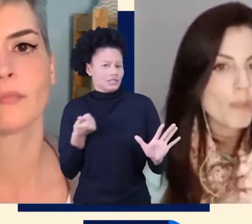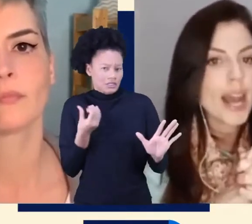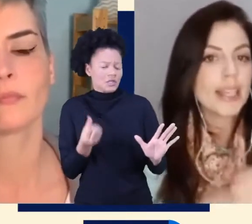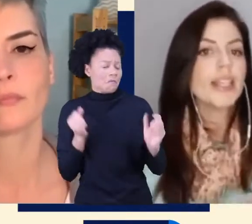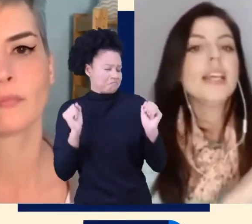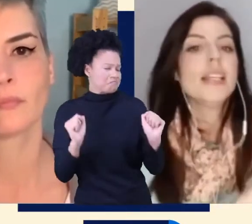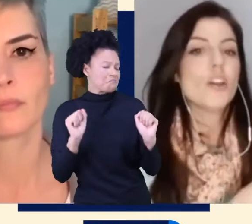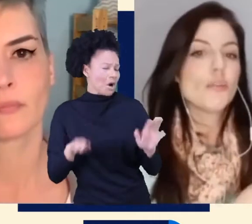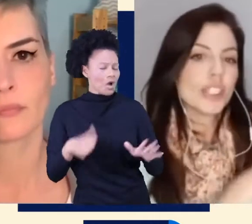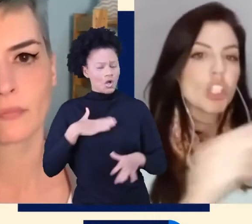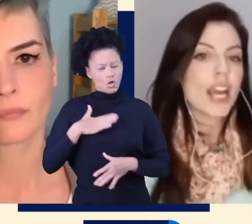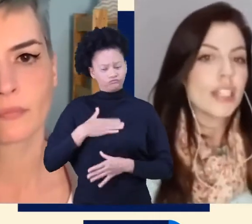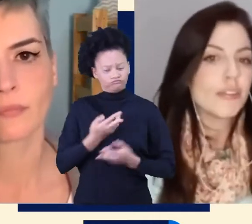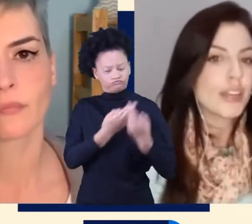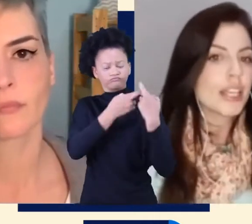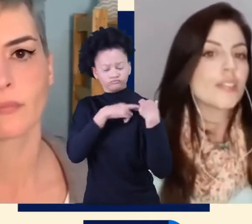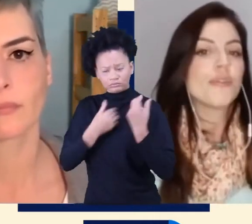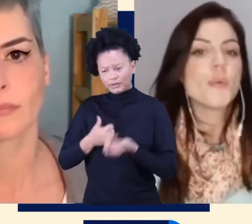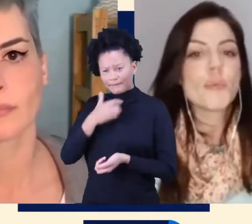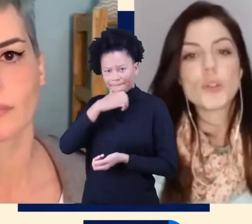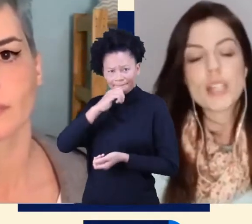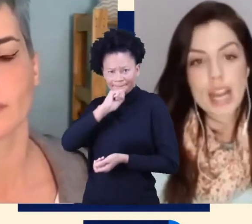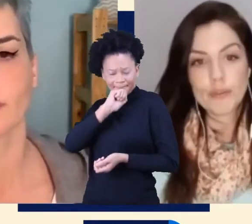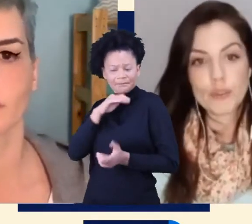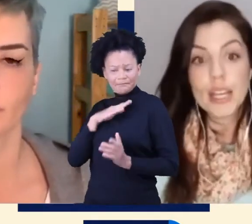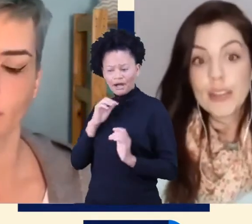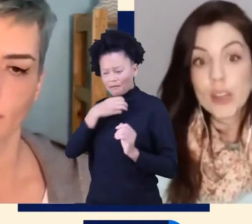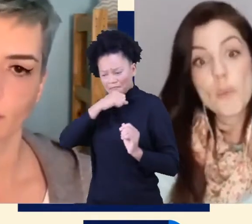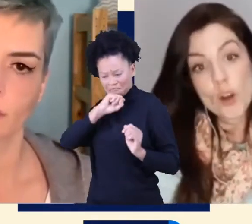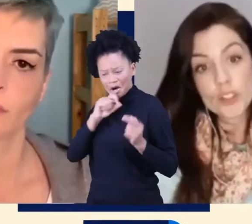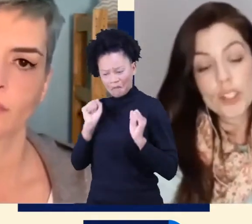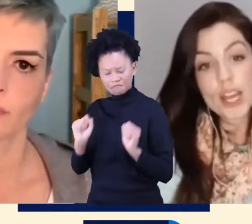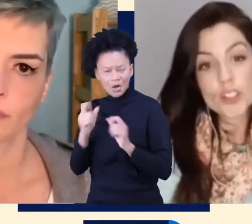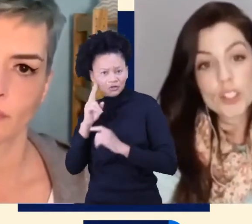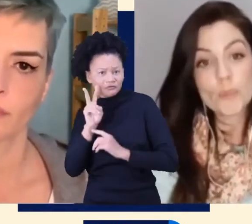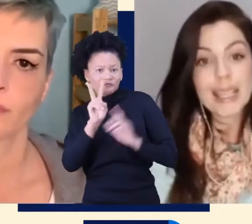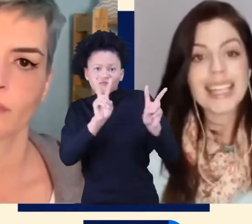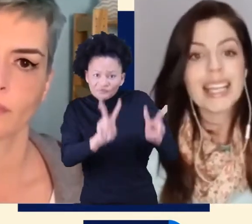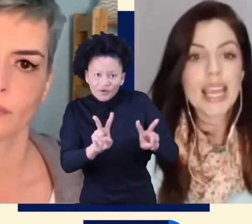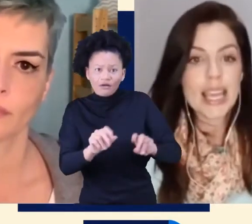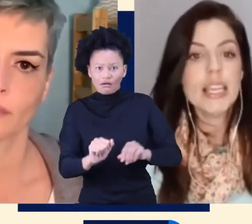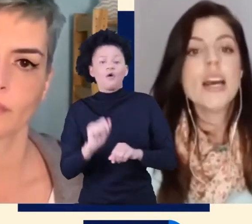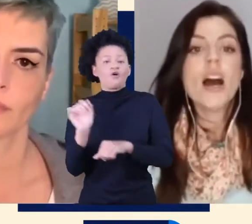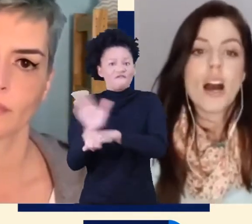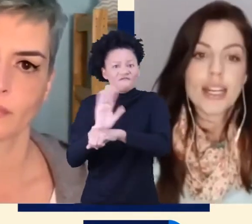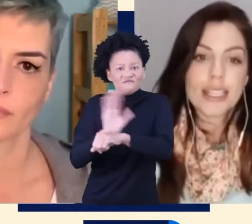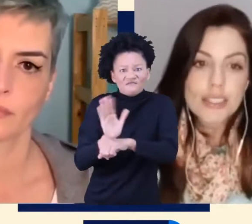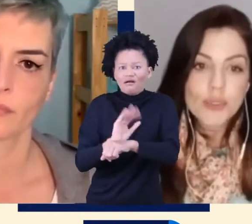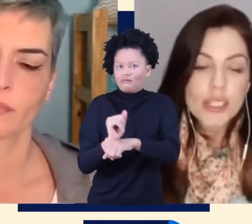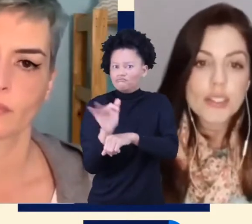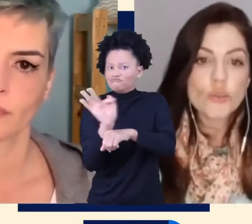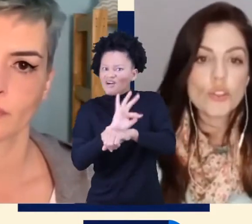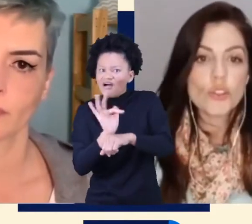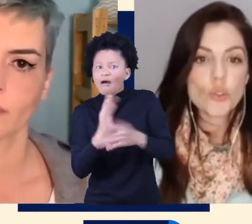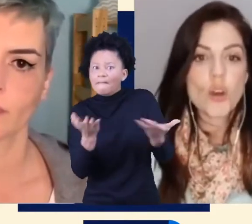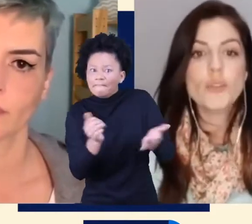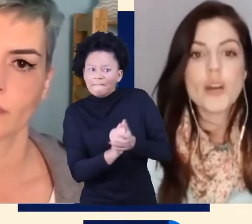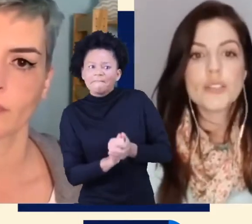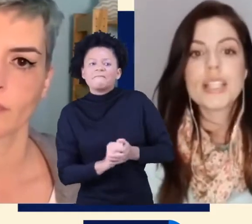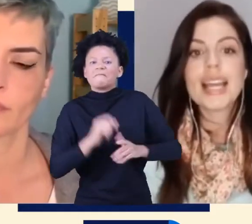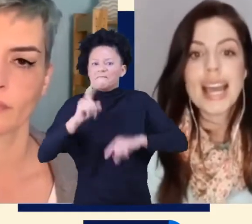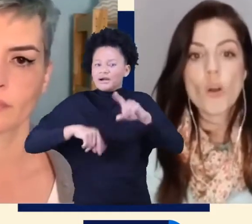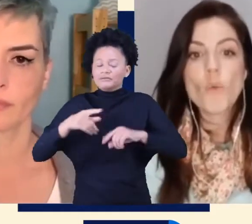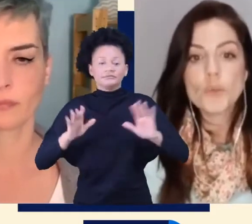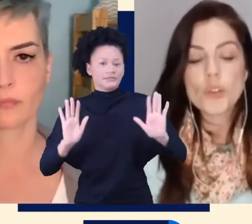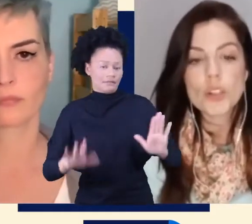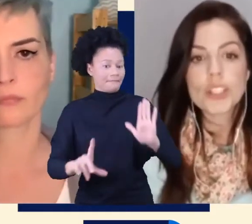eu sou o pai, e eu vou deixar ele ver esse filme pornográfico. Não pode, tá, gente? Pela lei, a classificação de 18